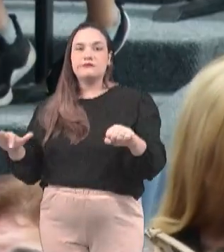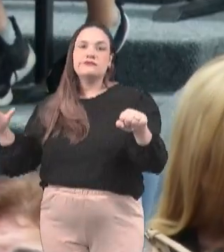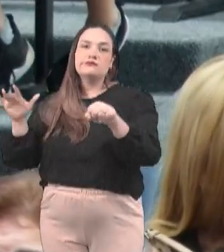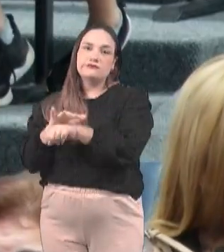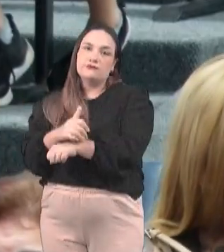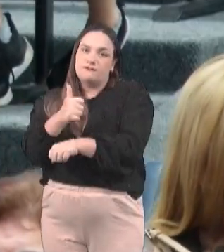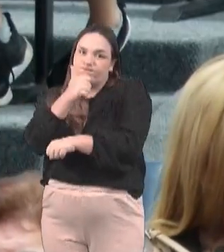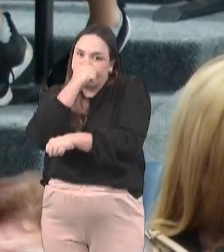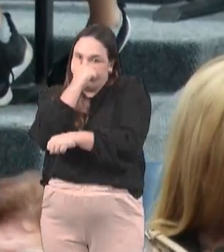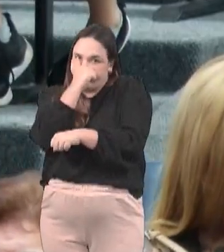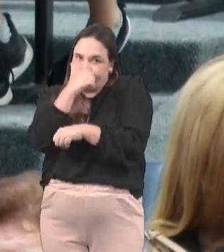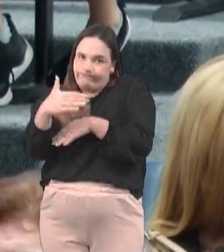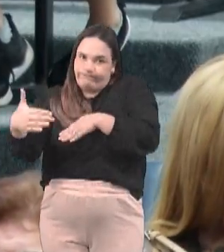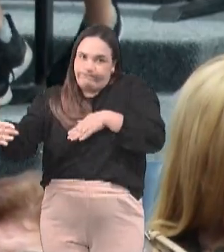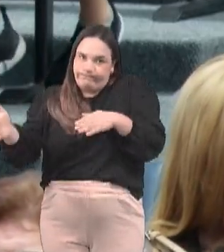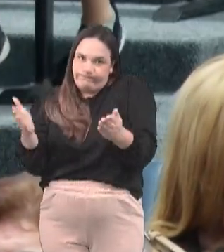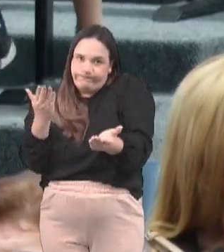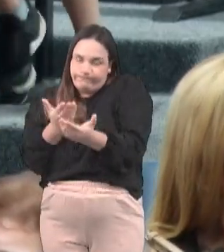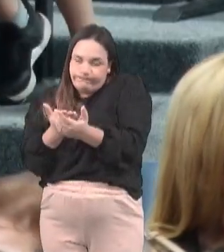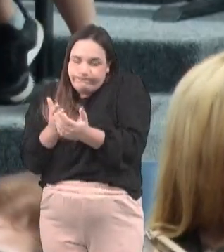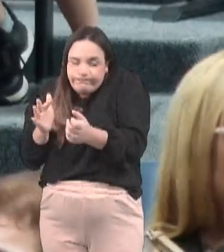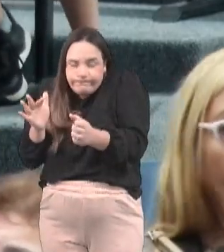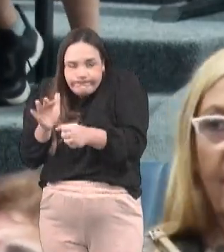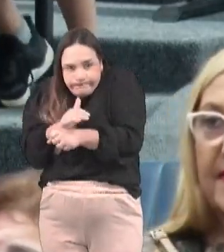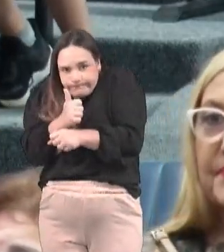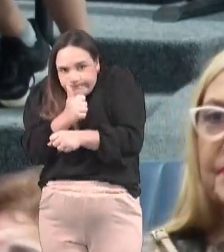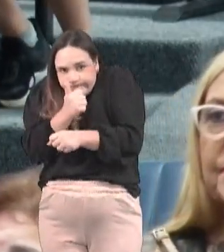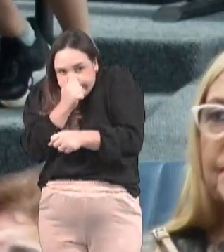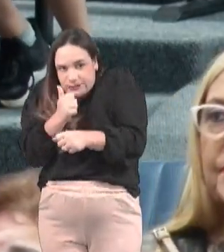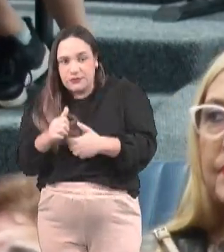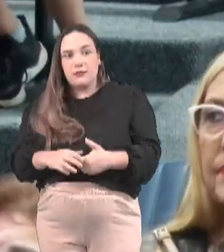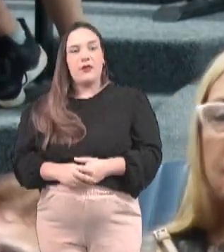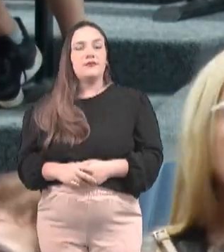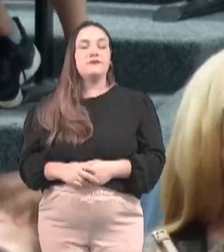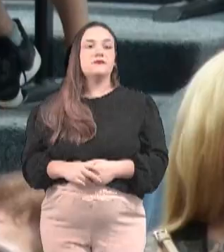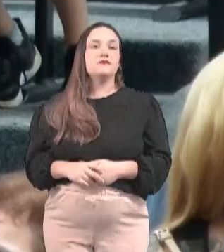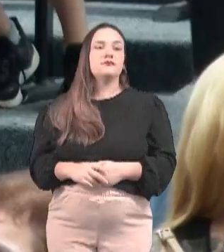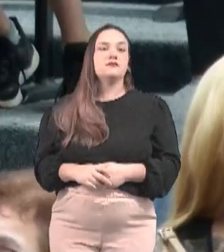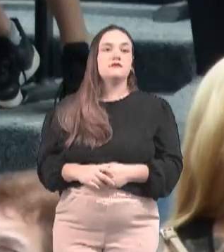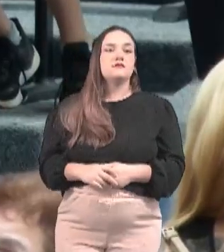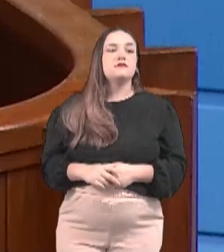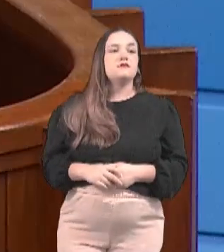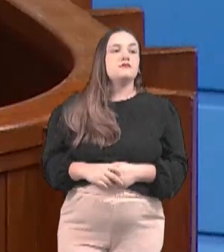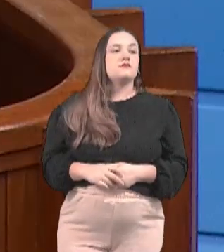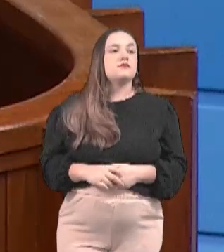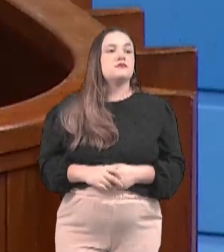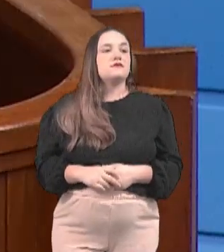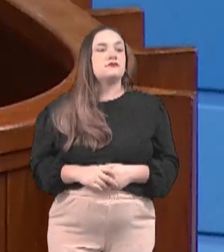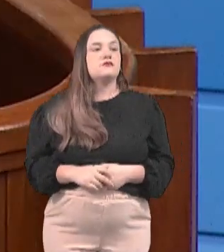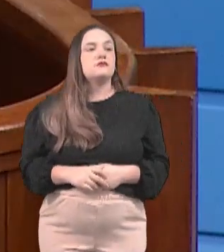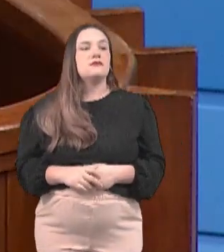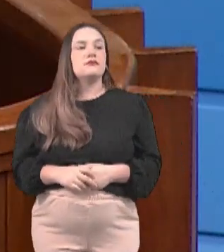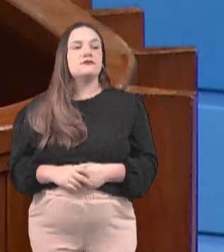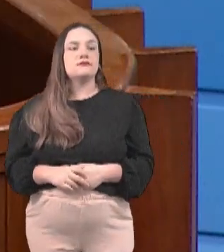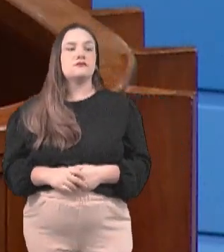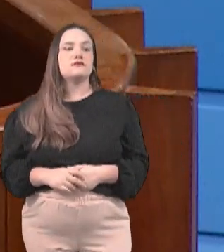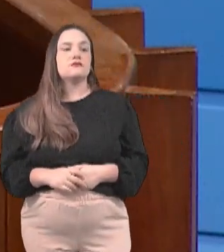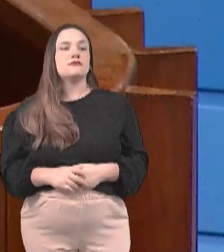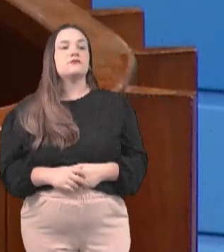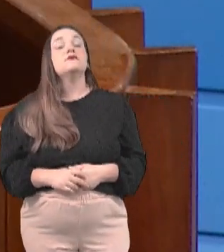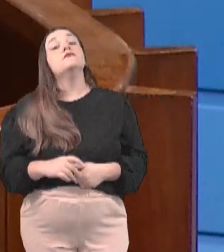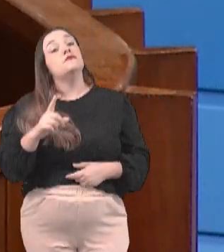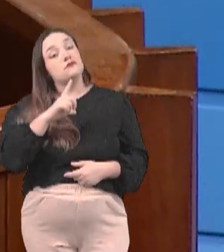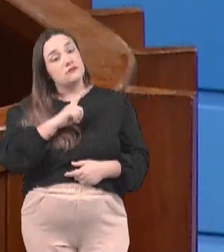situação. Porque nós temos, para garantir qualidade da educação, um número específico